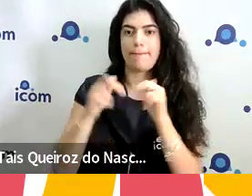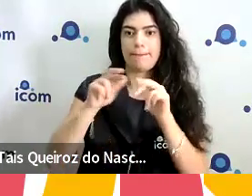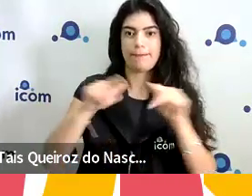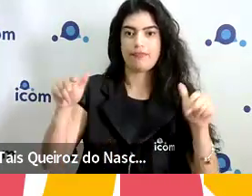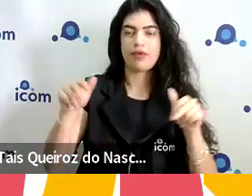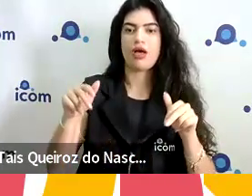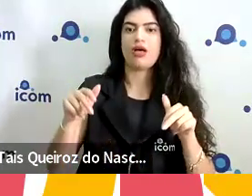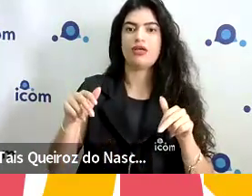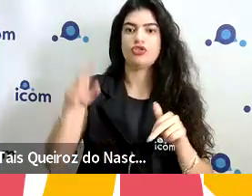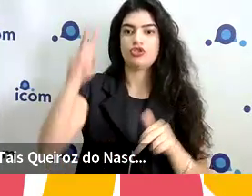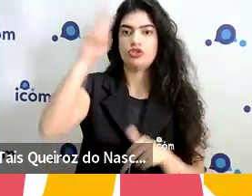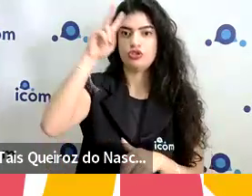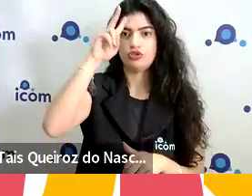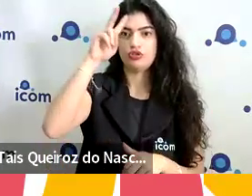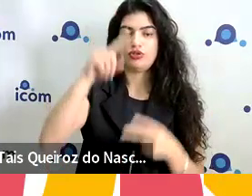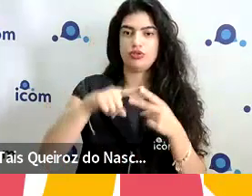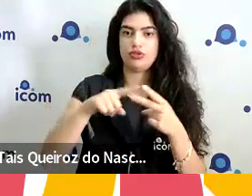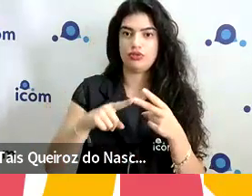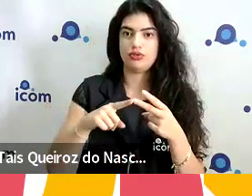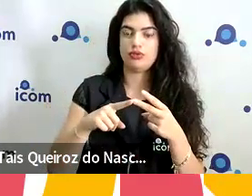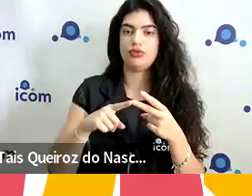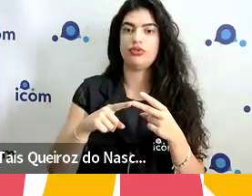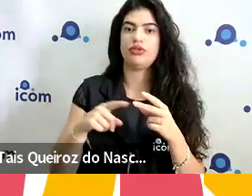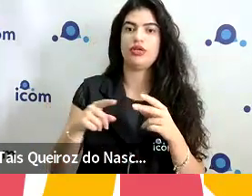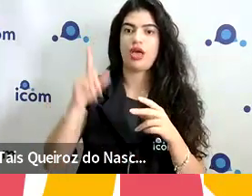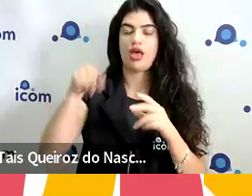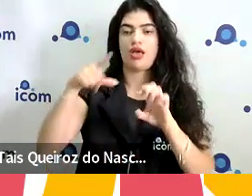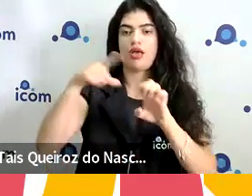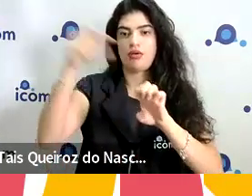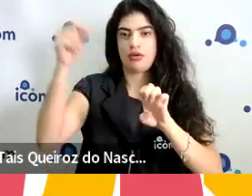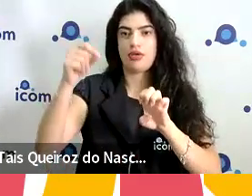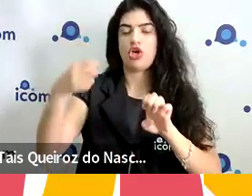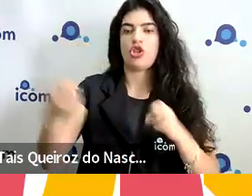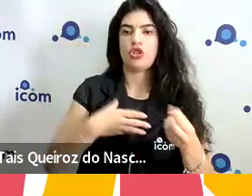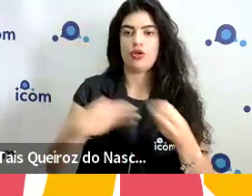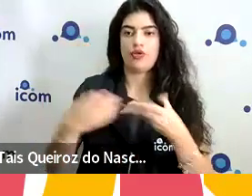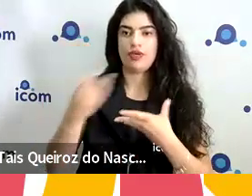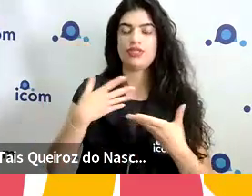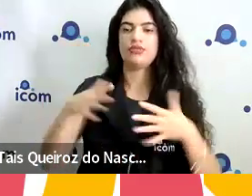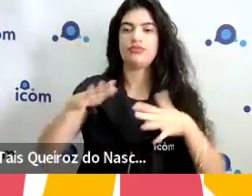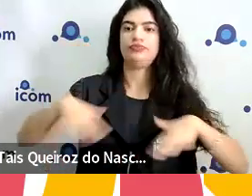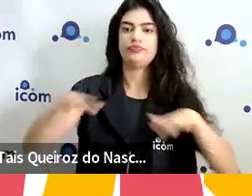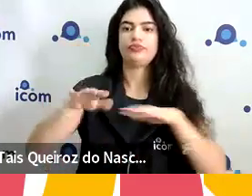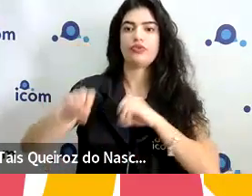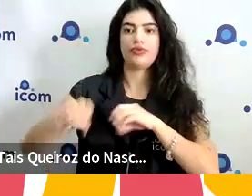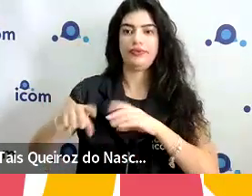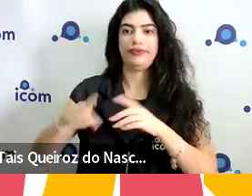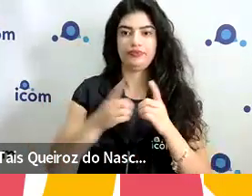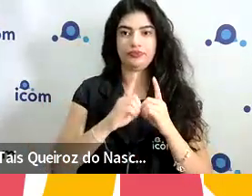missões para a Estônia, são duas, uma de empreendedorismo e inovação e outra de imersão de educação